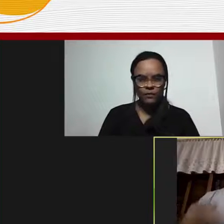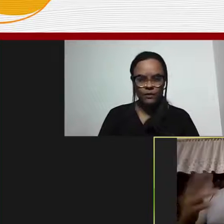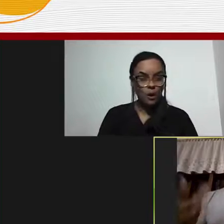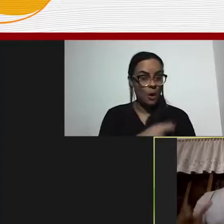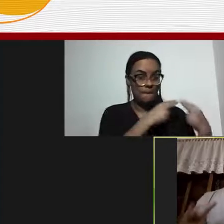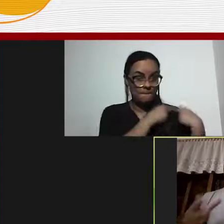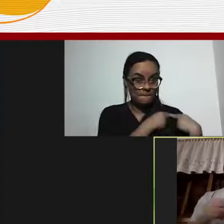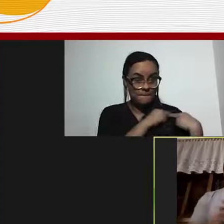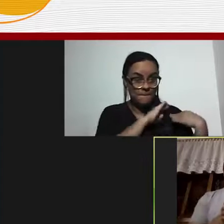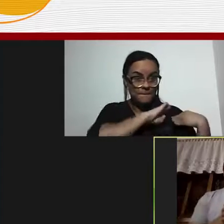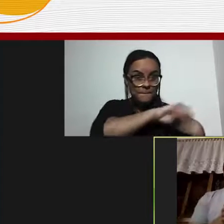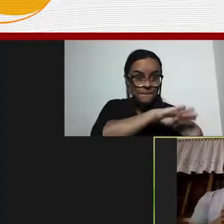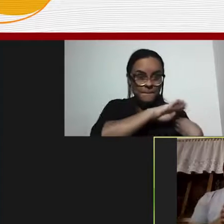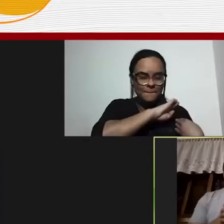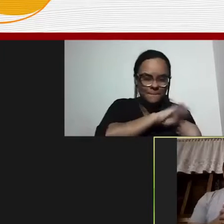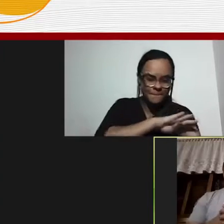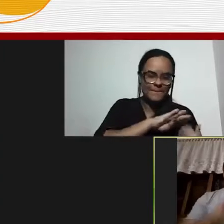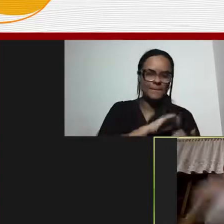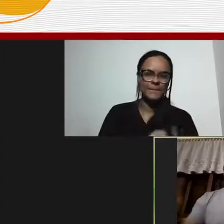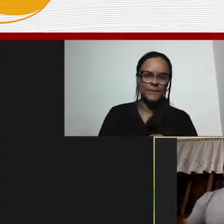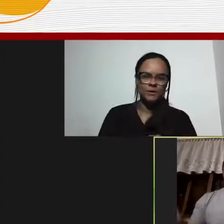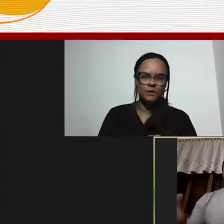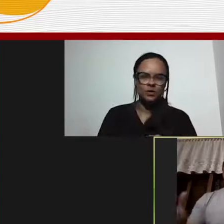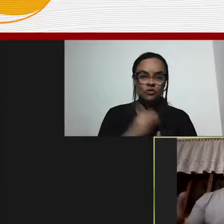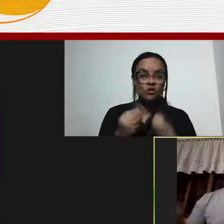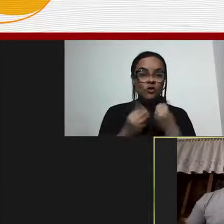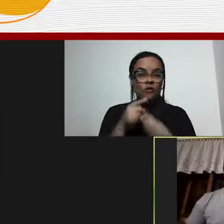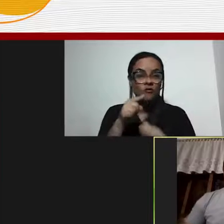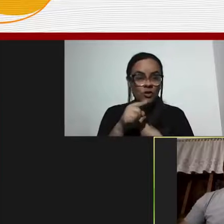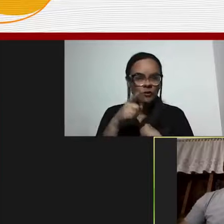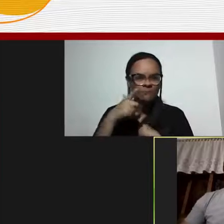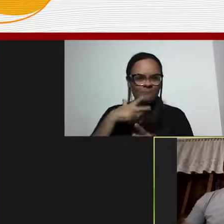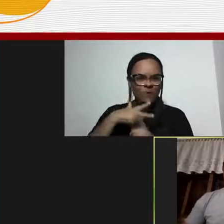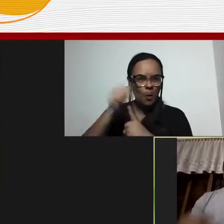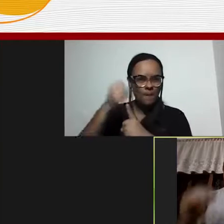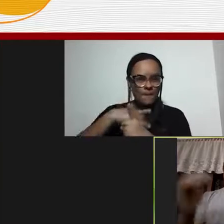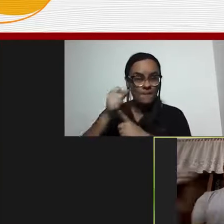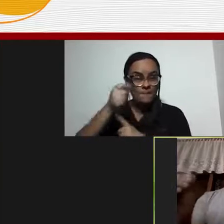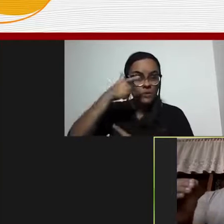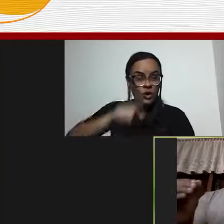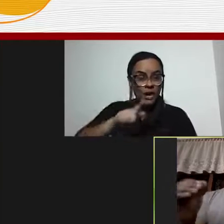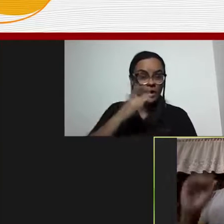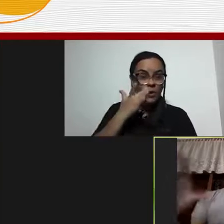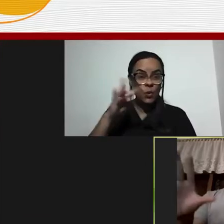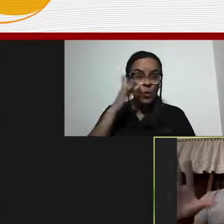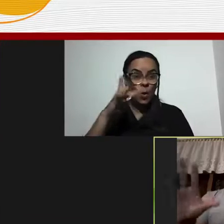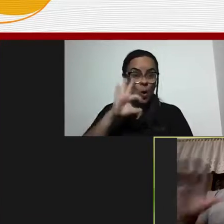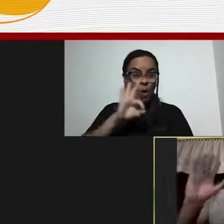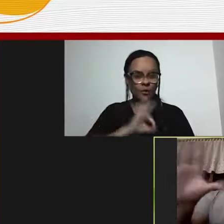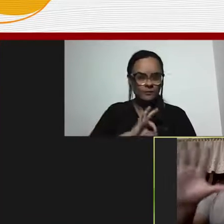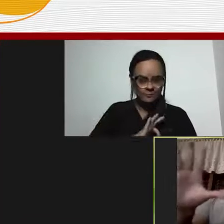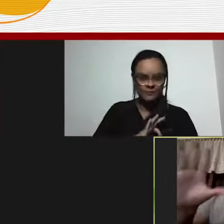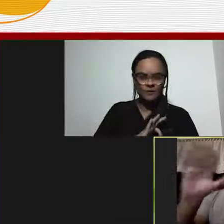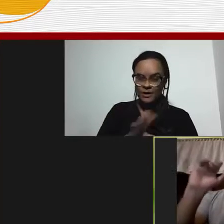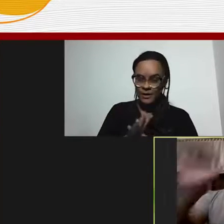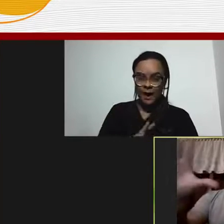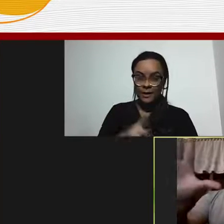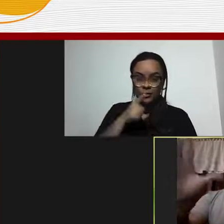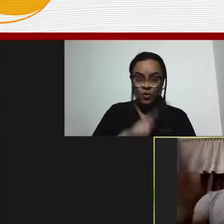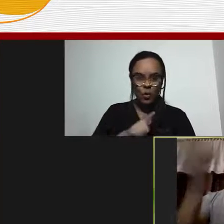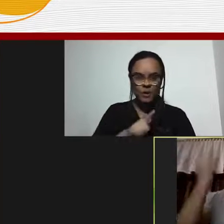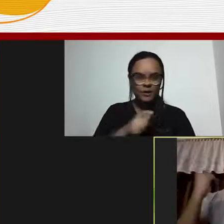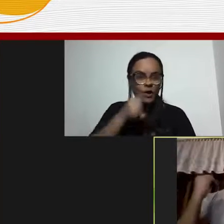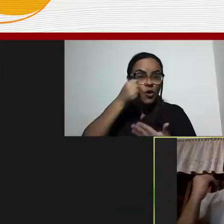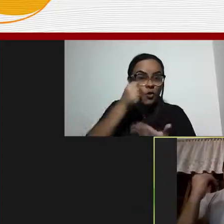mim. Quando eles chegavam e falavam: e aí, campeão, vamos ganhar medalha de ouro? E eu falava, pode deixar, se eu não ganhar, eu